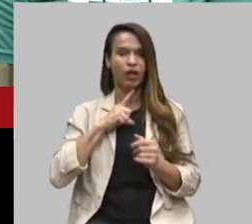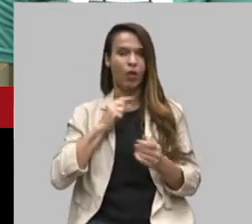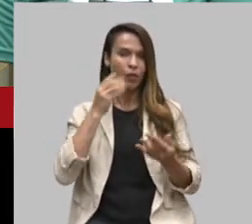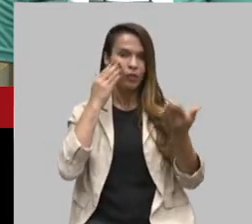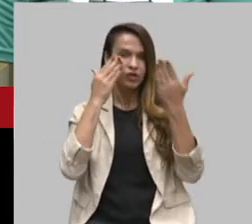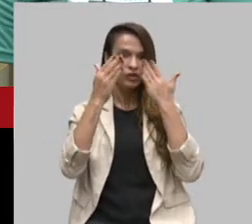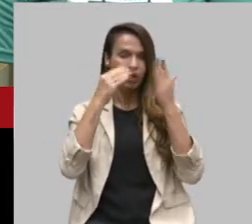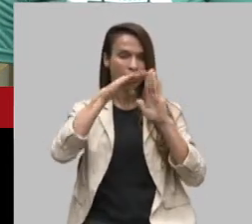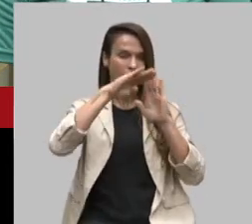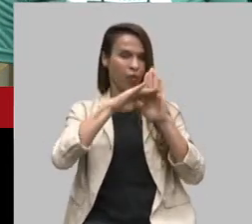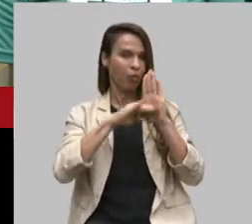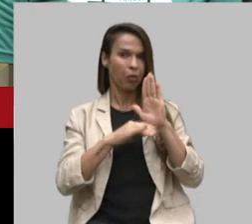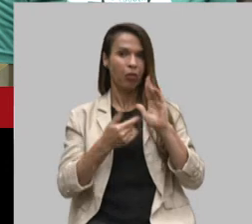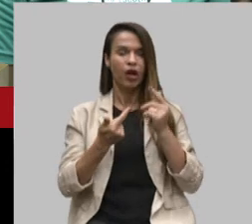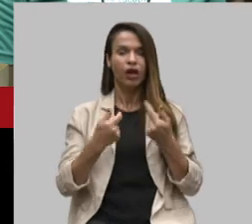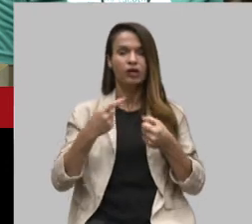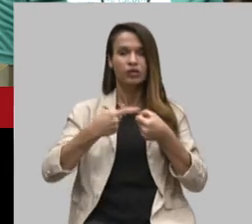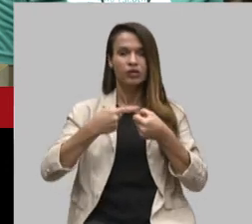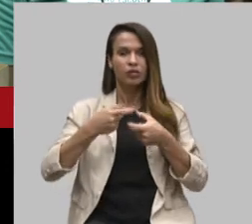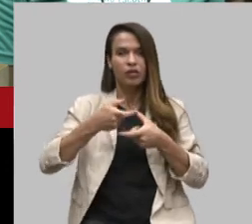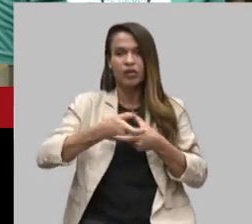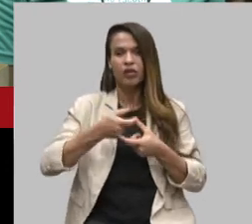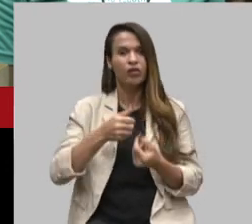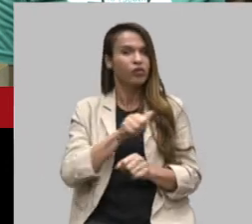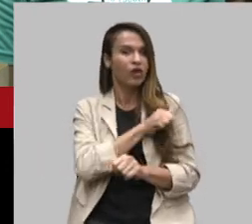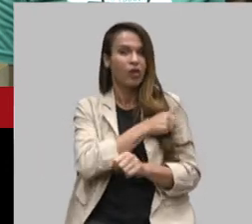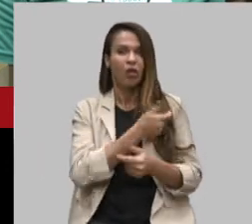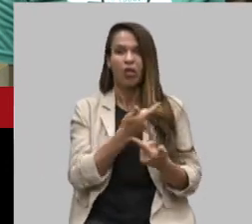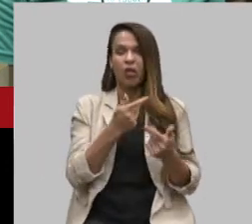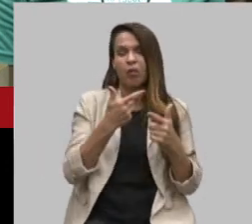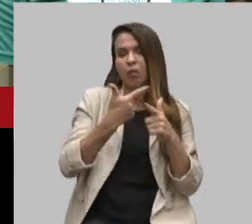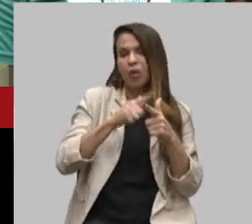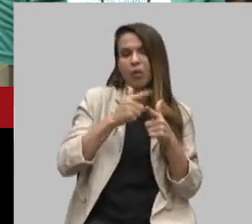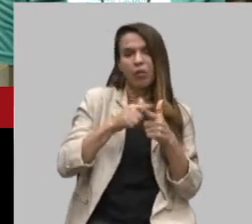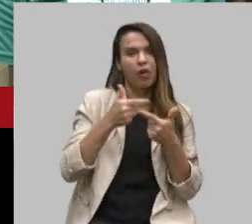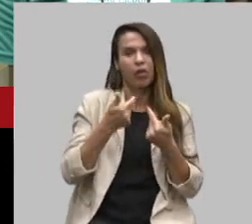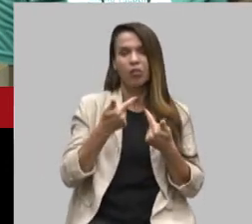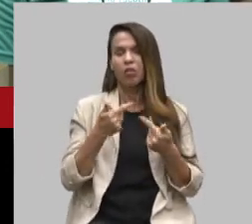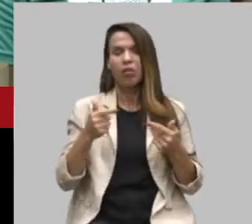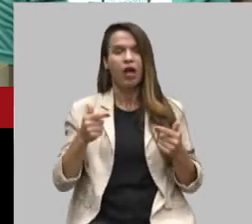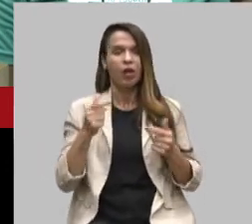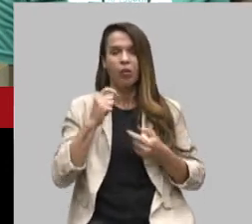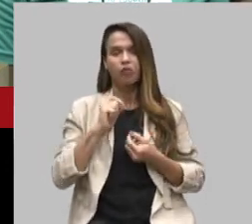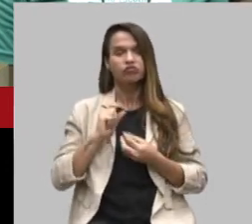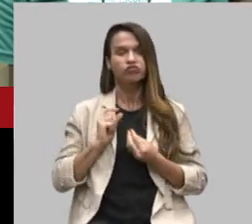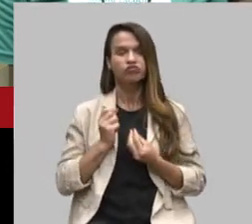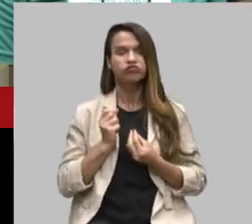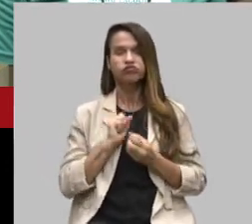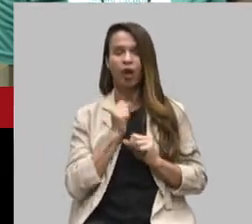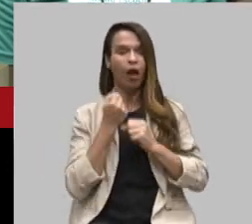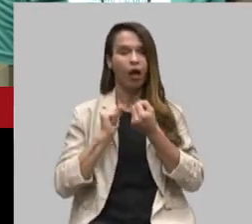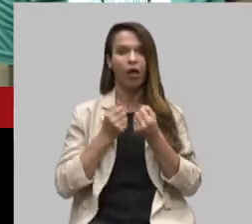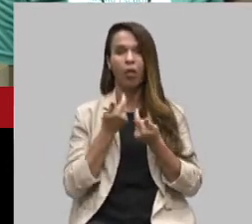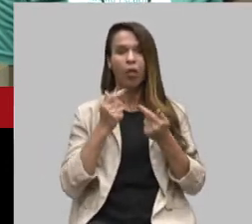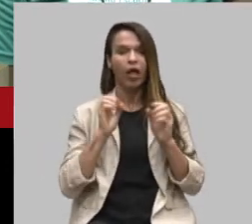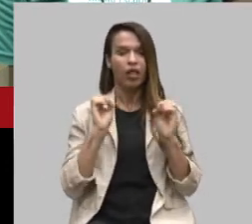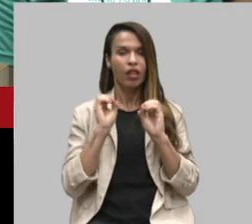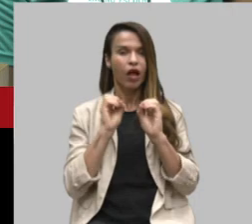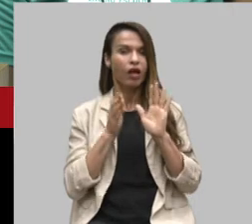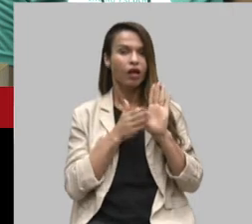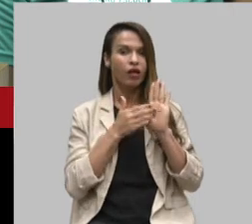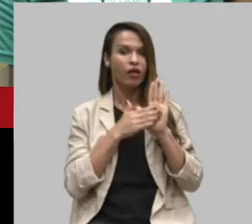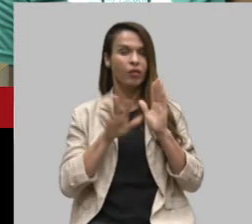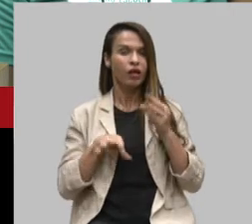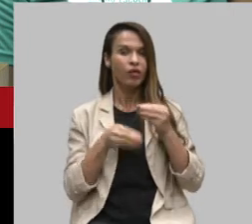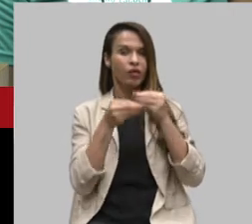quê que cidades pequenas Os alunos não TM problema os alunos Ah não tem depressão não tem ansiedade não não tem nada essa essa proposta vem para complementar